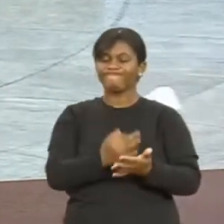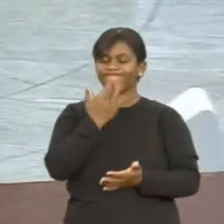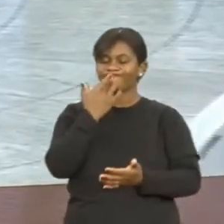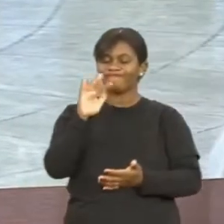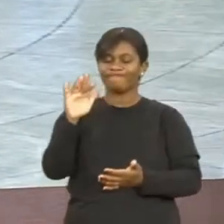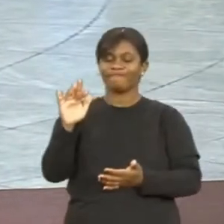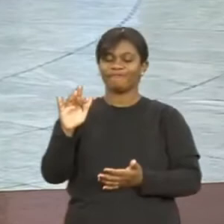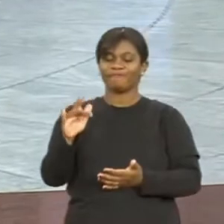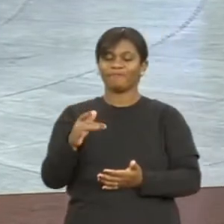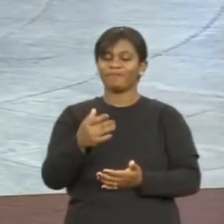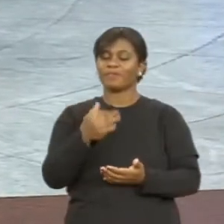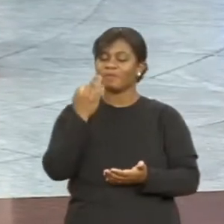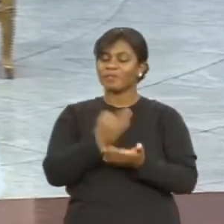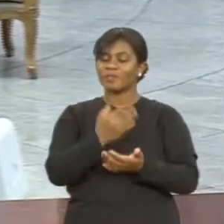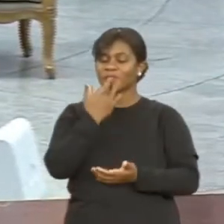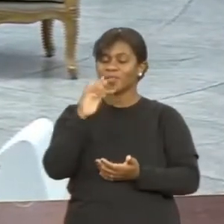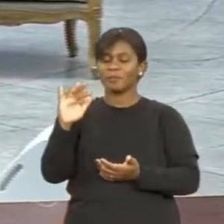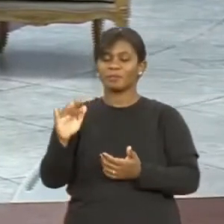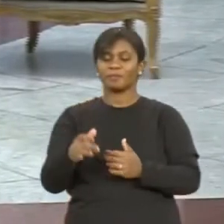Falta de temor, está faltando temor.